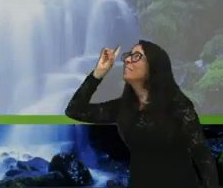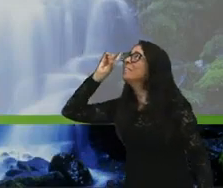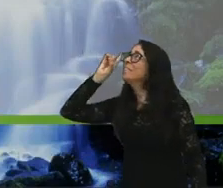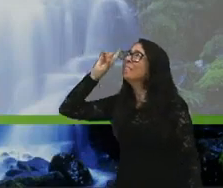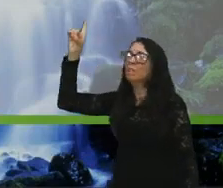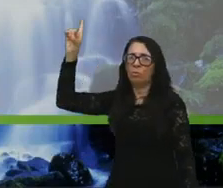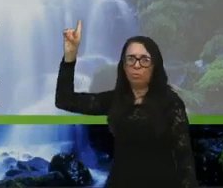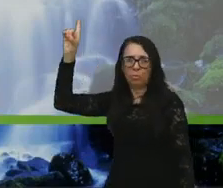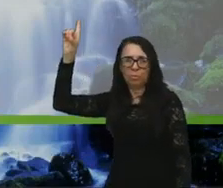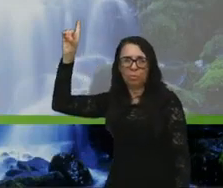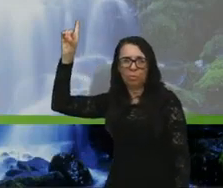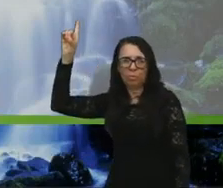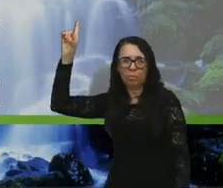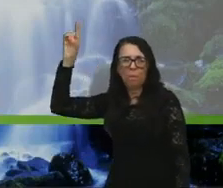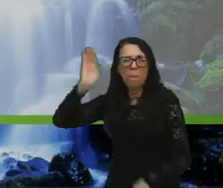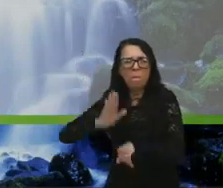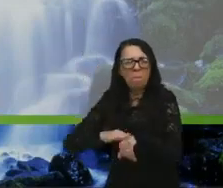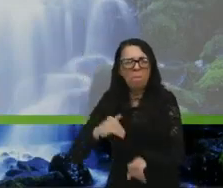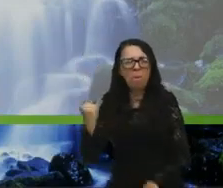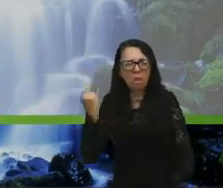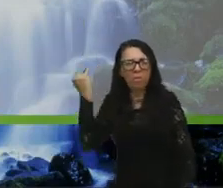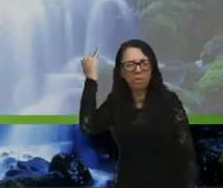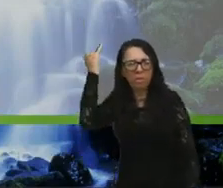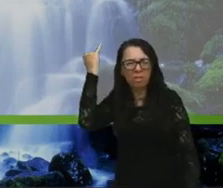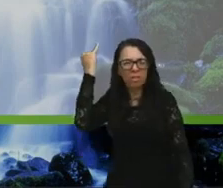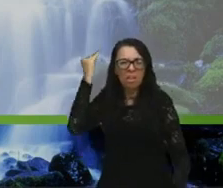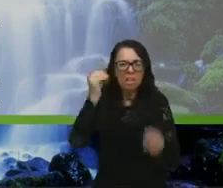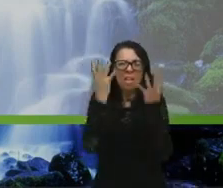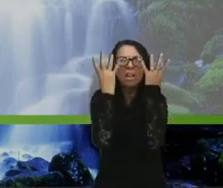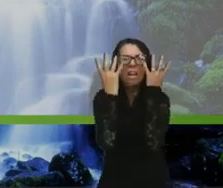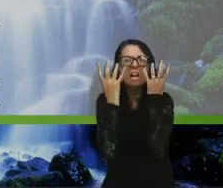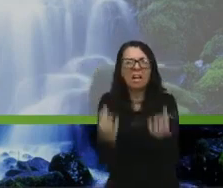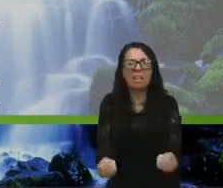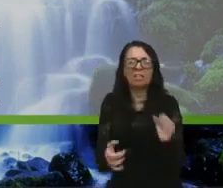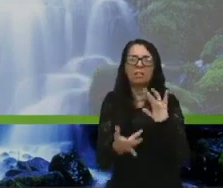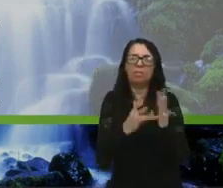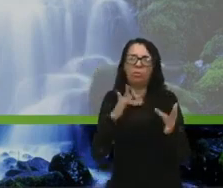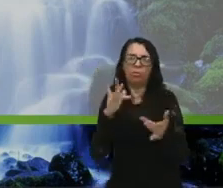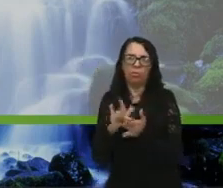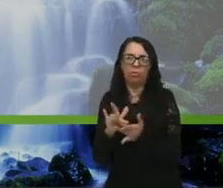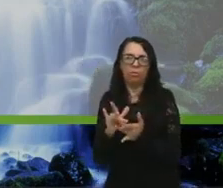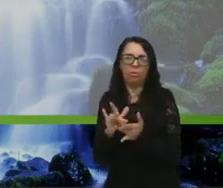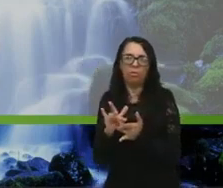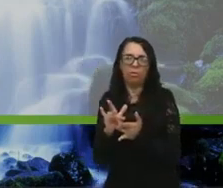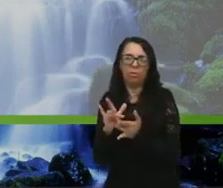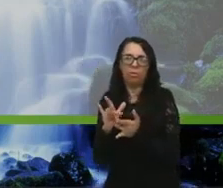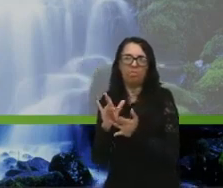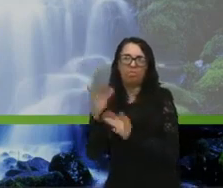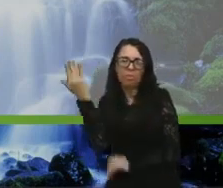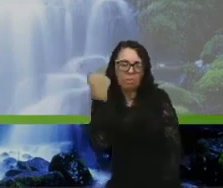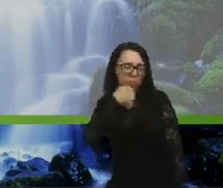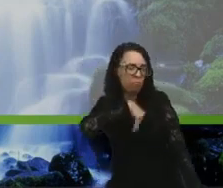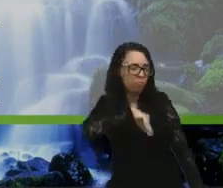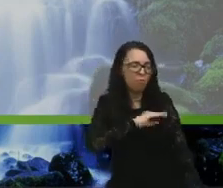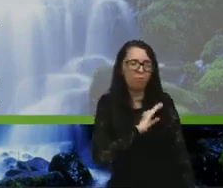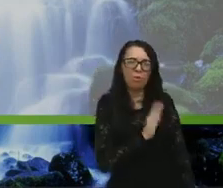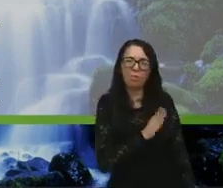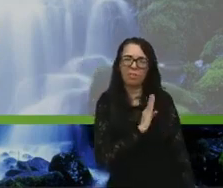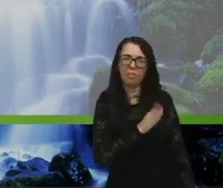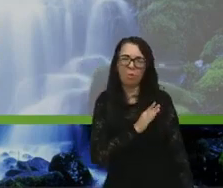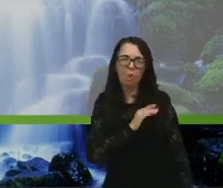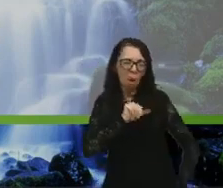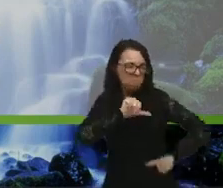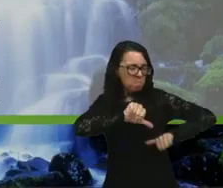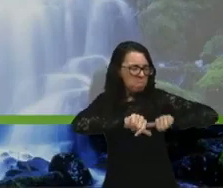caráter, é mudança da sua vida, é você parar de dizer para Deus que você não tem